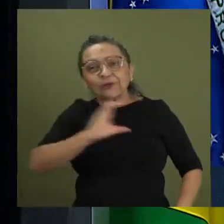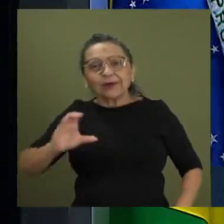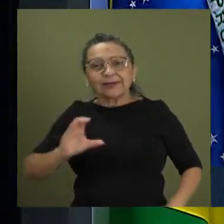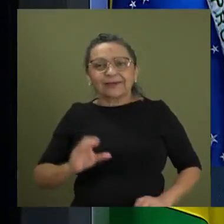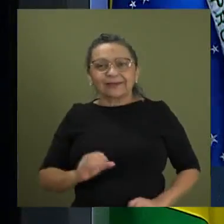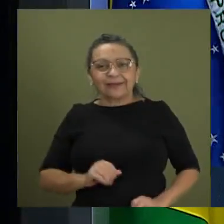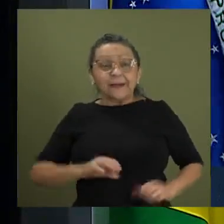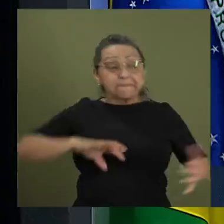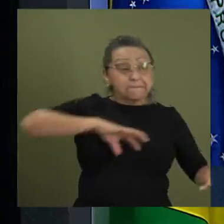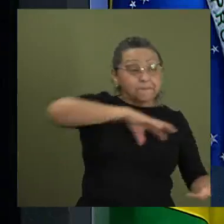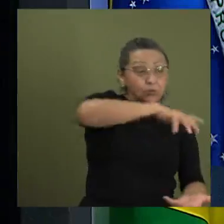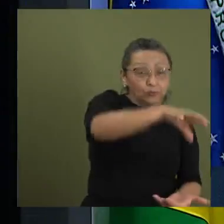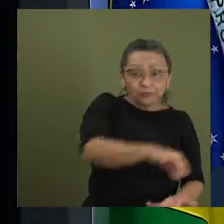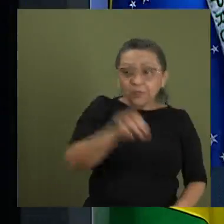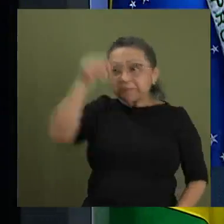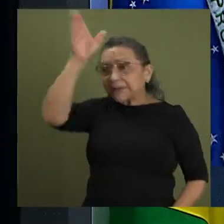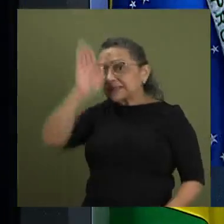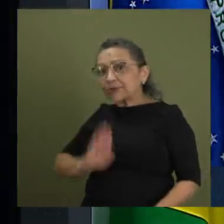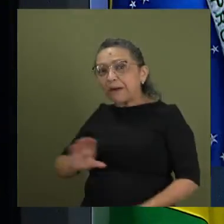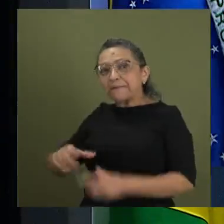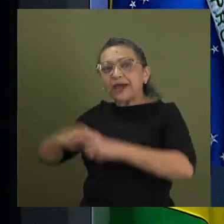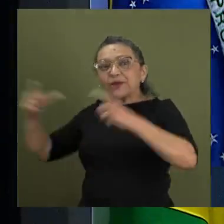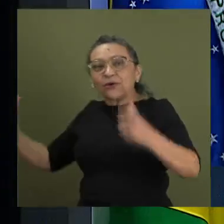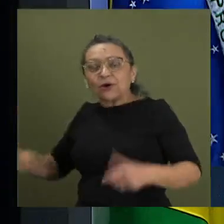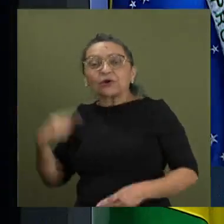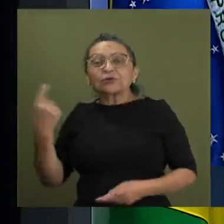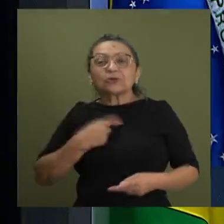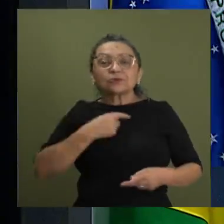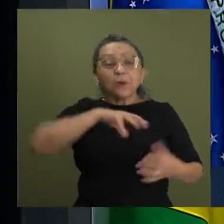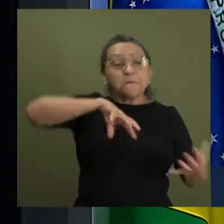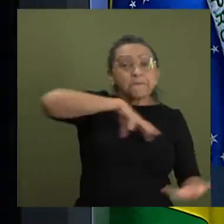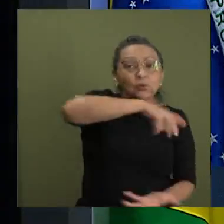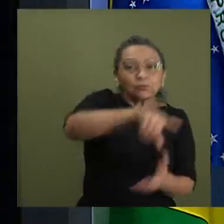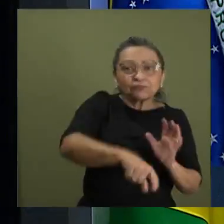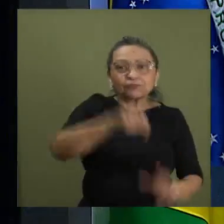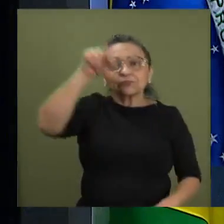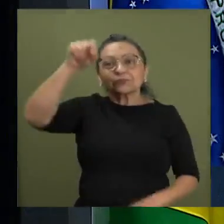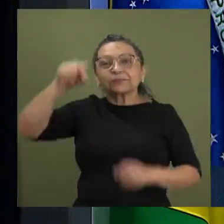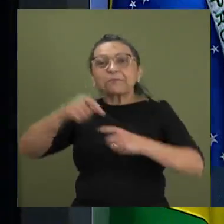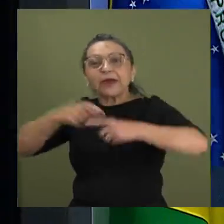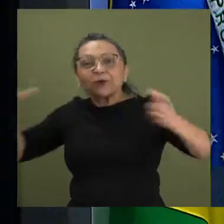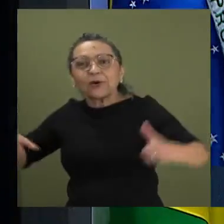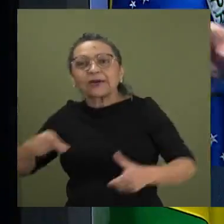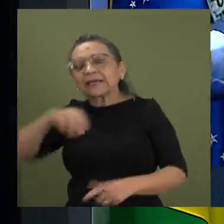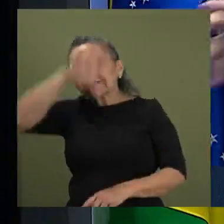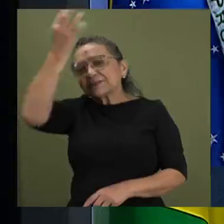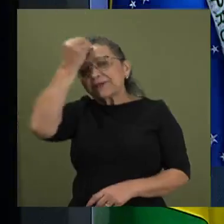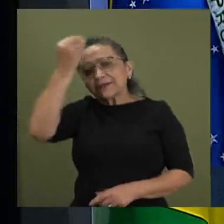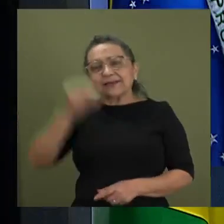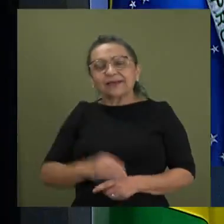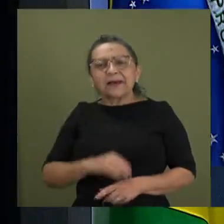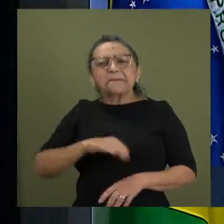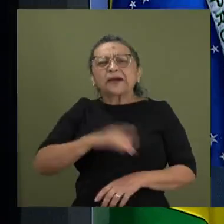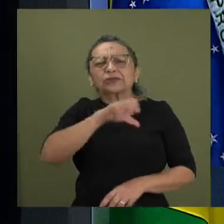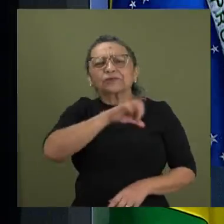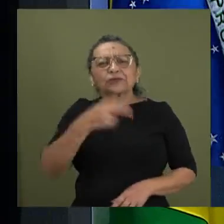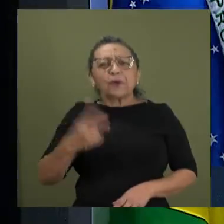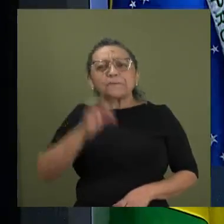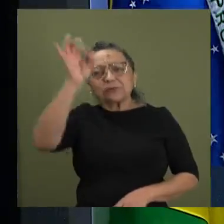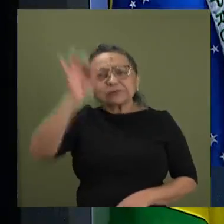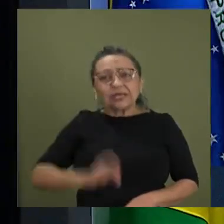mundo. Somos a maior nação espírita do mundo. Mais de 92%